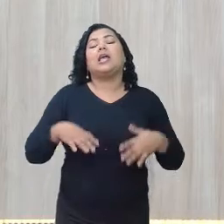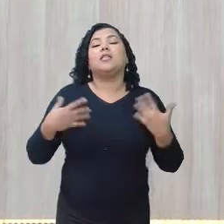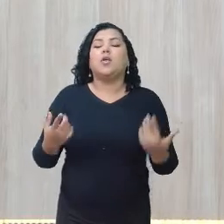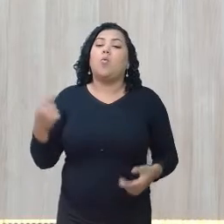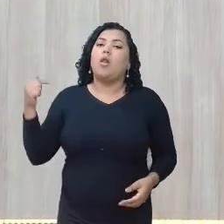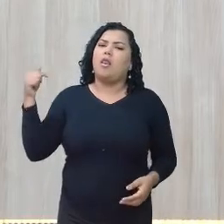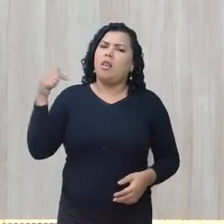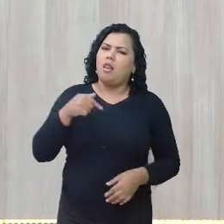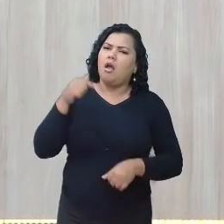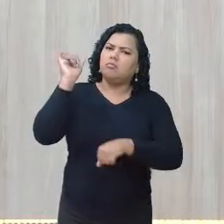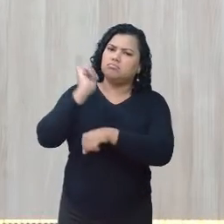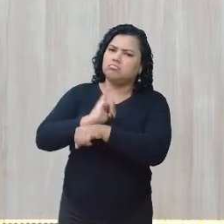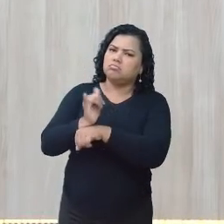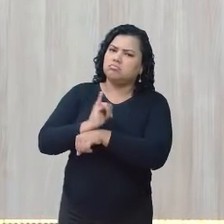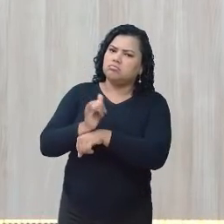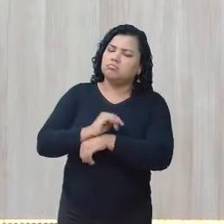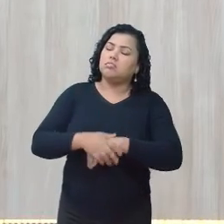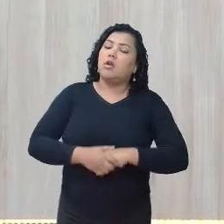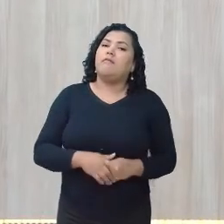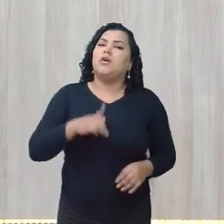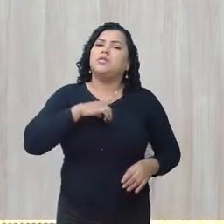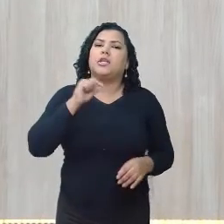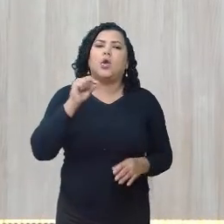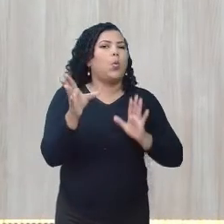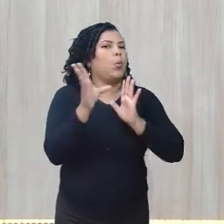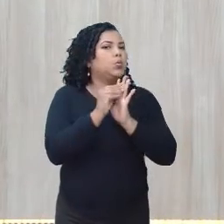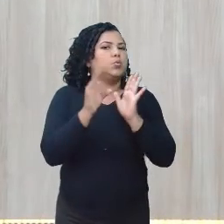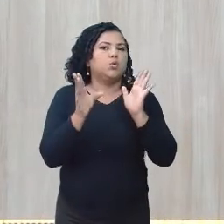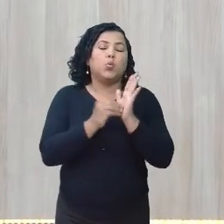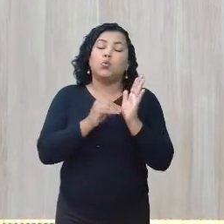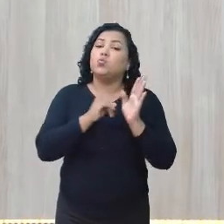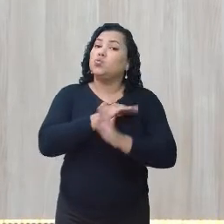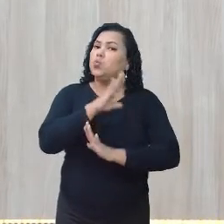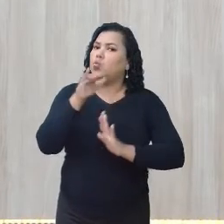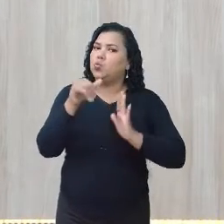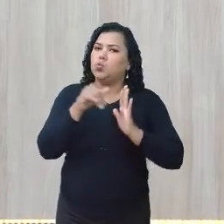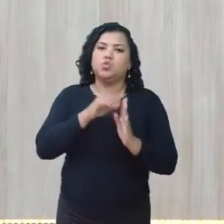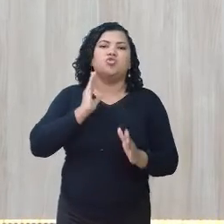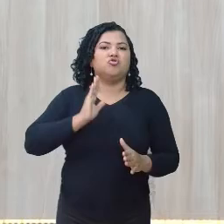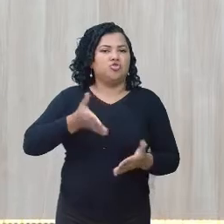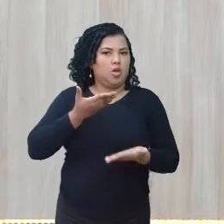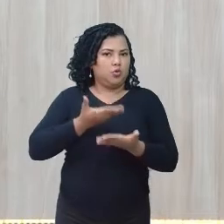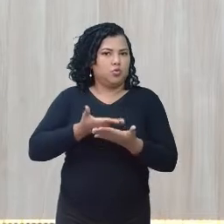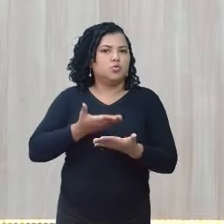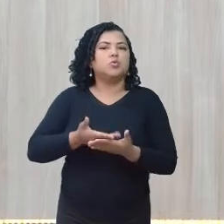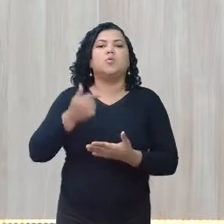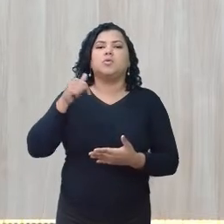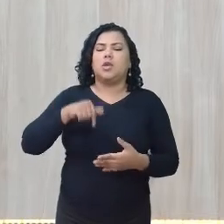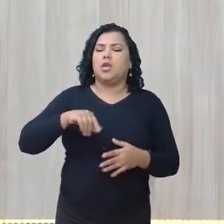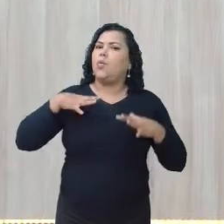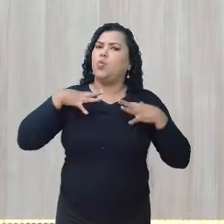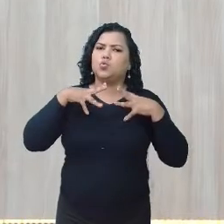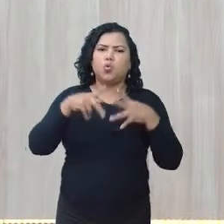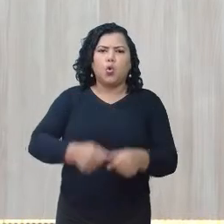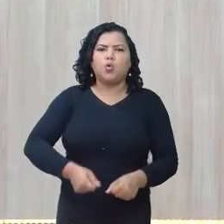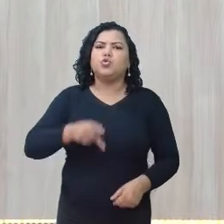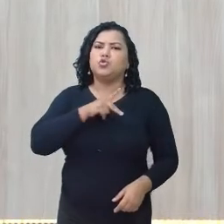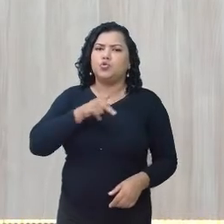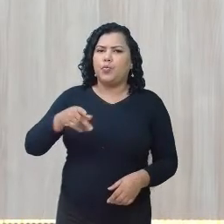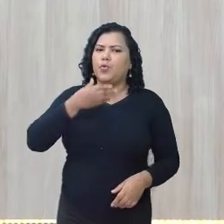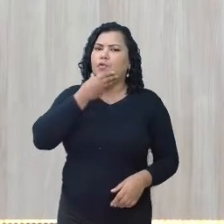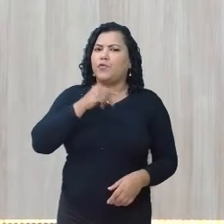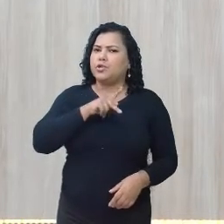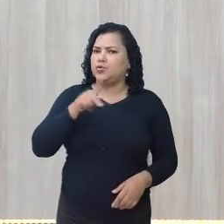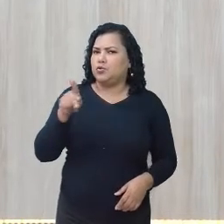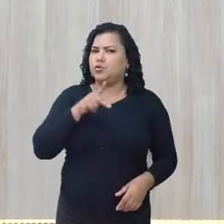vocês vão ter todos os conteúdos, né, que já foram trabalhados por todos nós, professores e